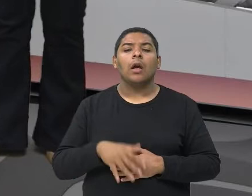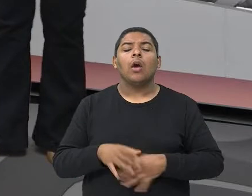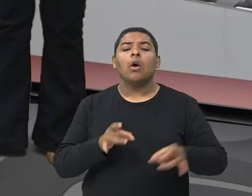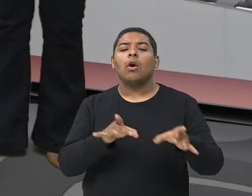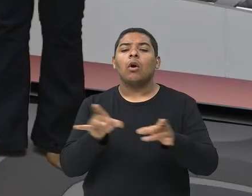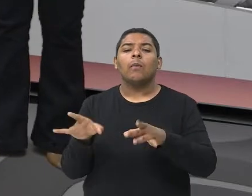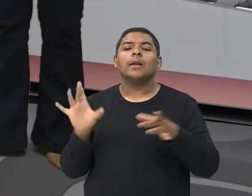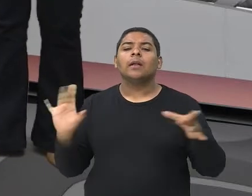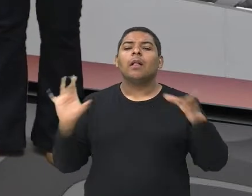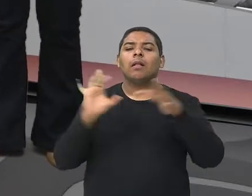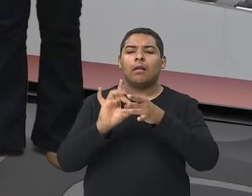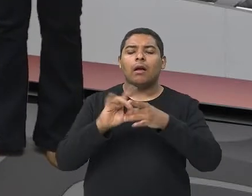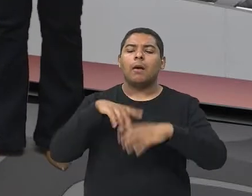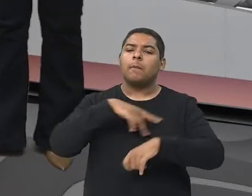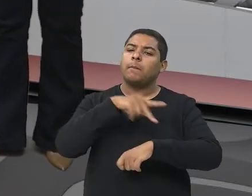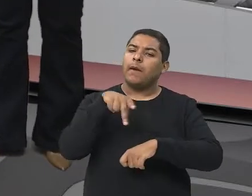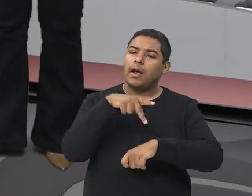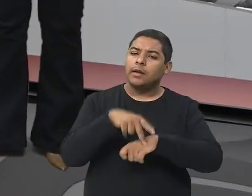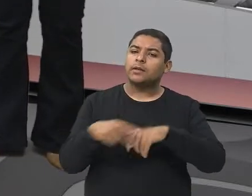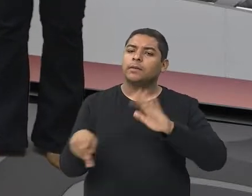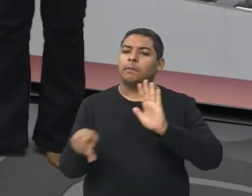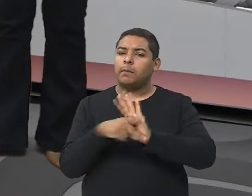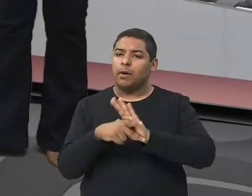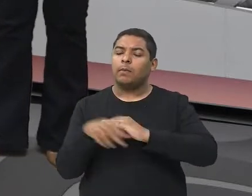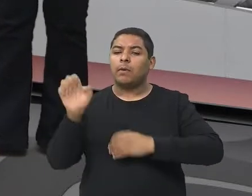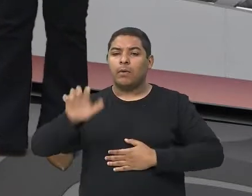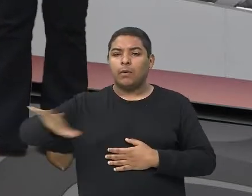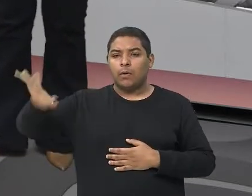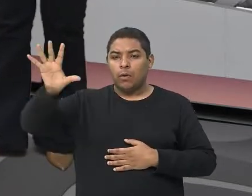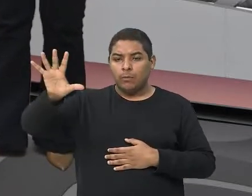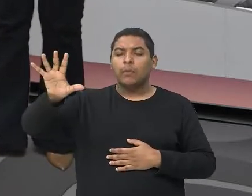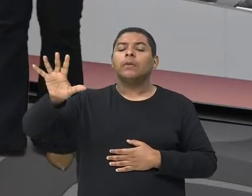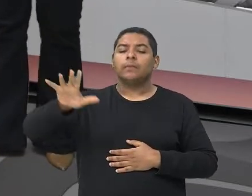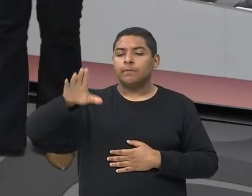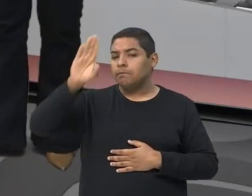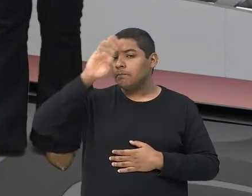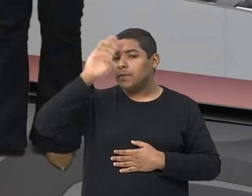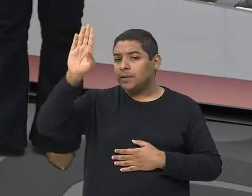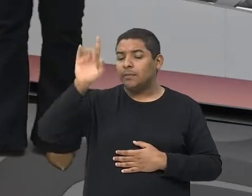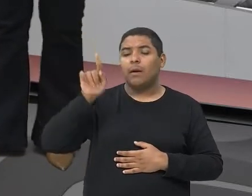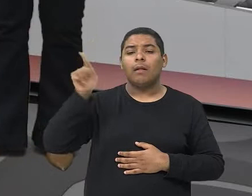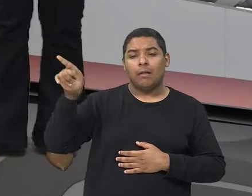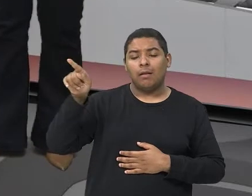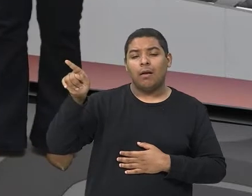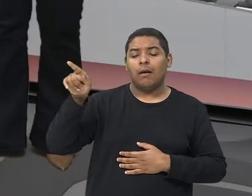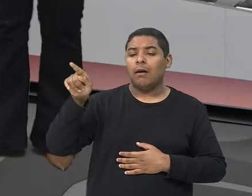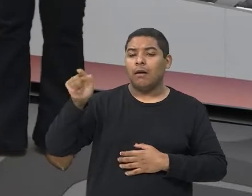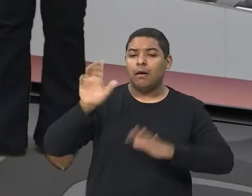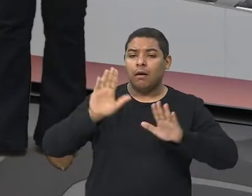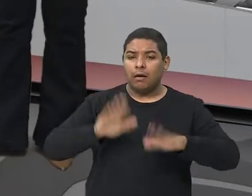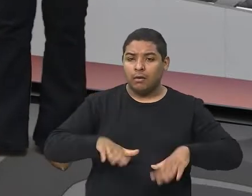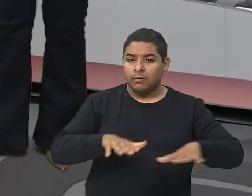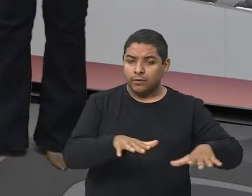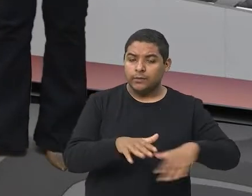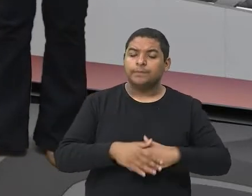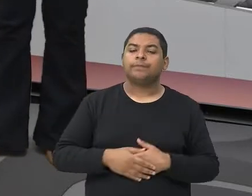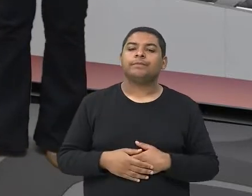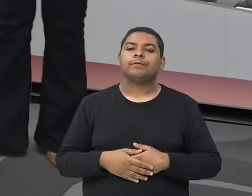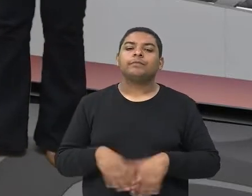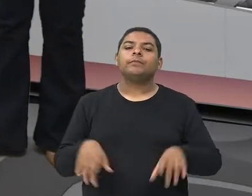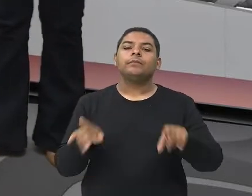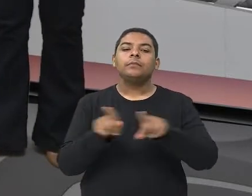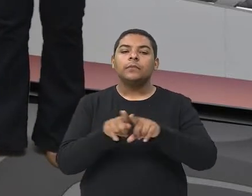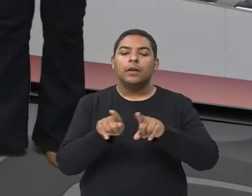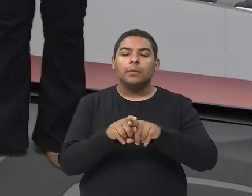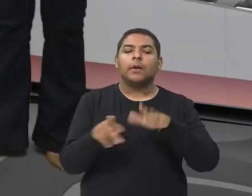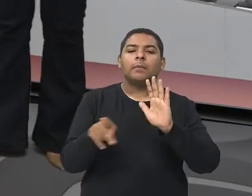aos países da Europa, né, em especial aí com o Reino Unido, tá? E com a demanda também aí vindo lá